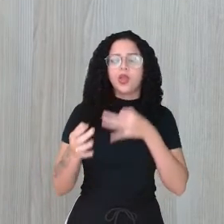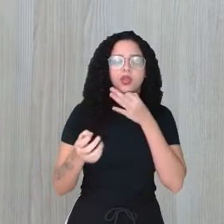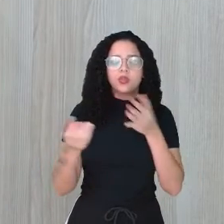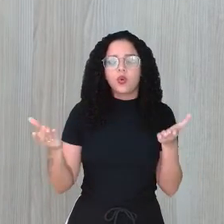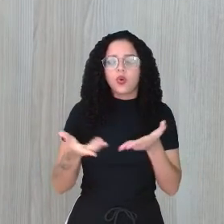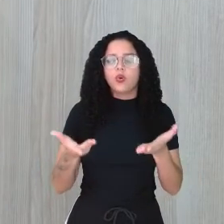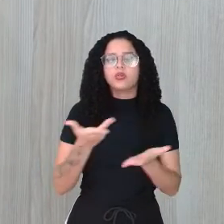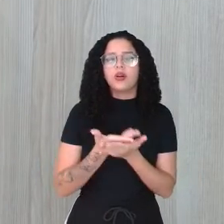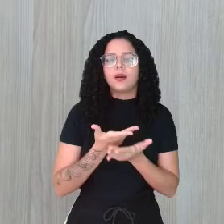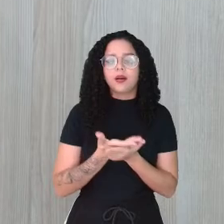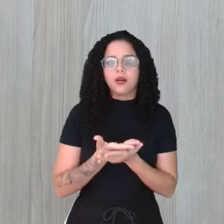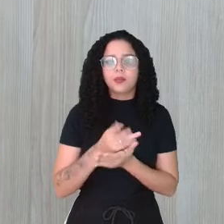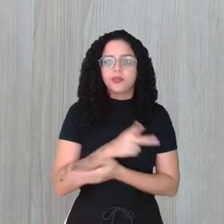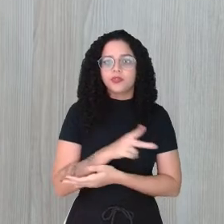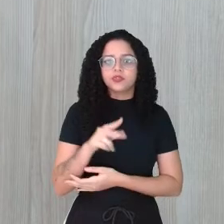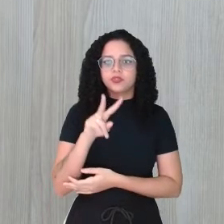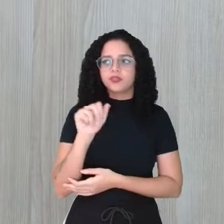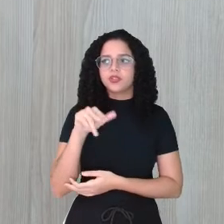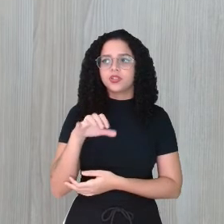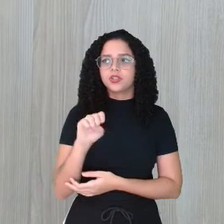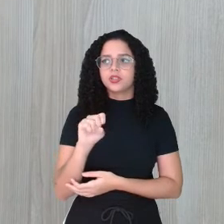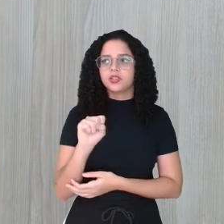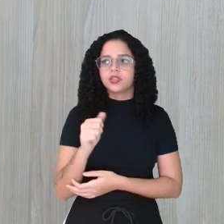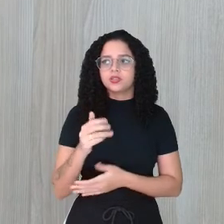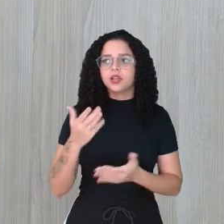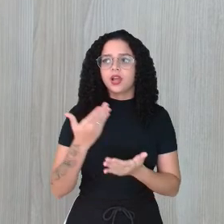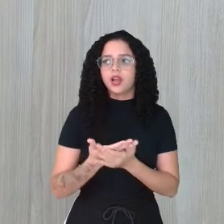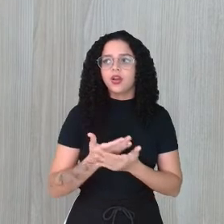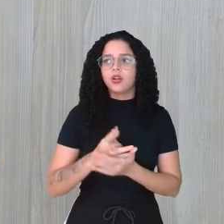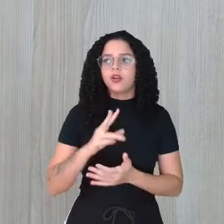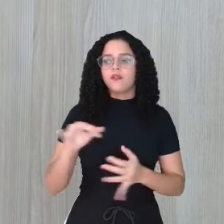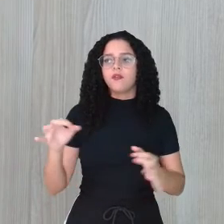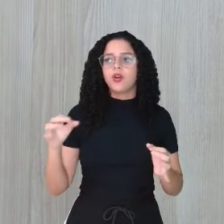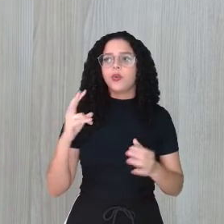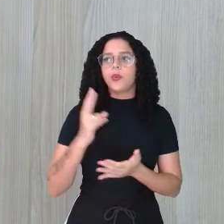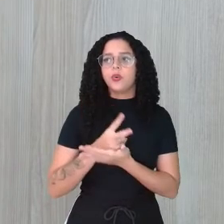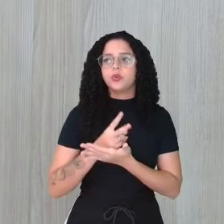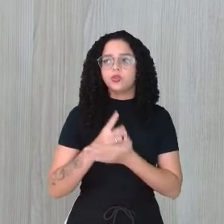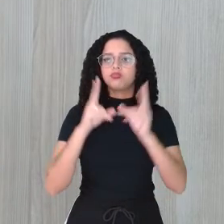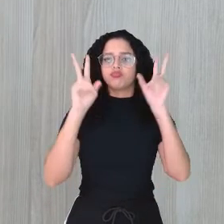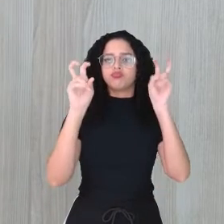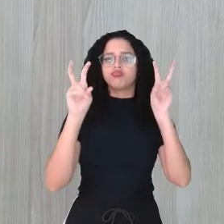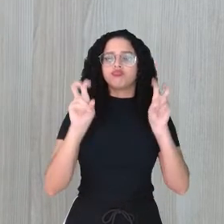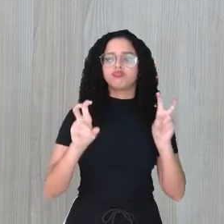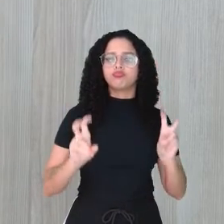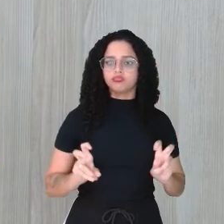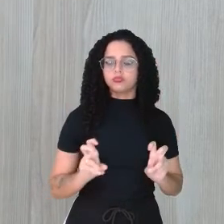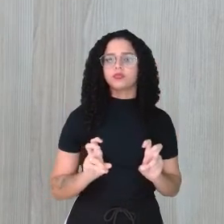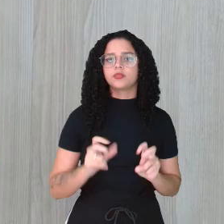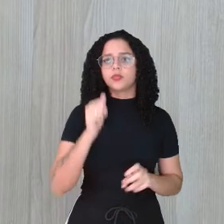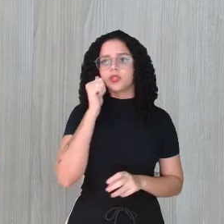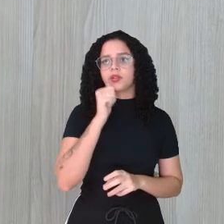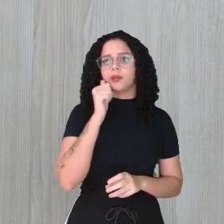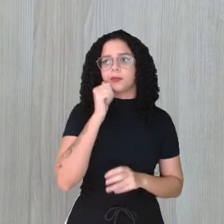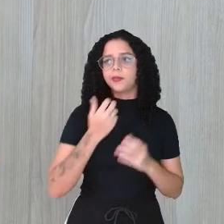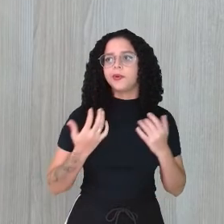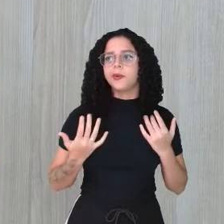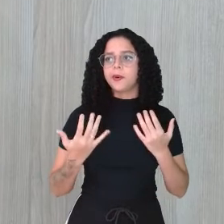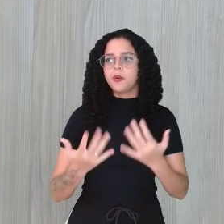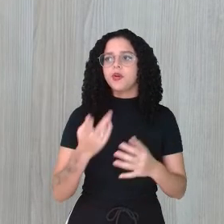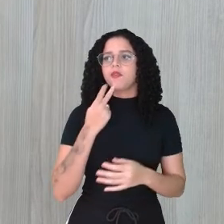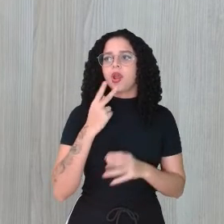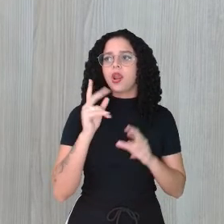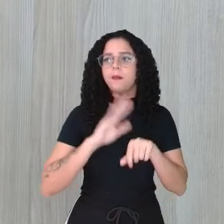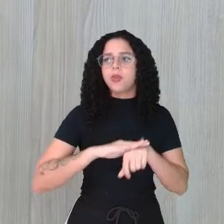professora Vanessa, né? E na próxima aula a gente vai continuar aí com essas questões todas, né, da mulher campesina. A gente deve falar